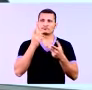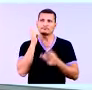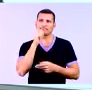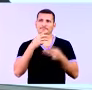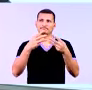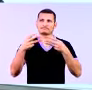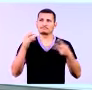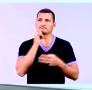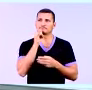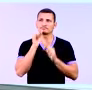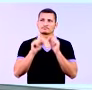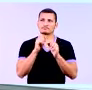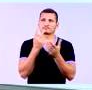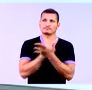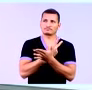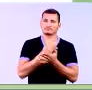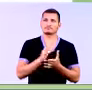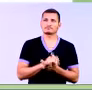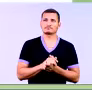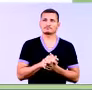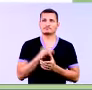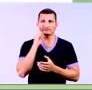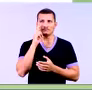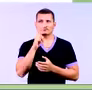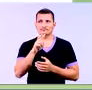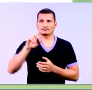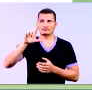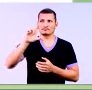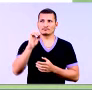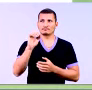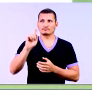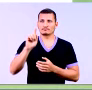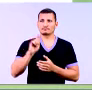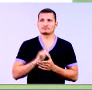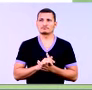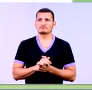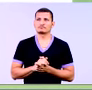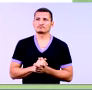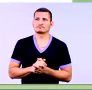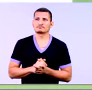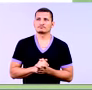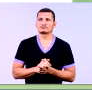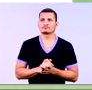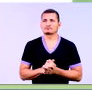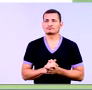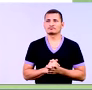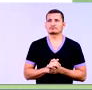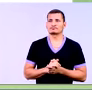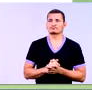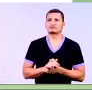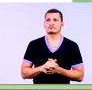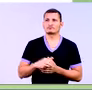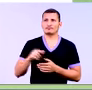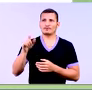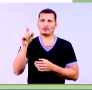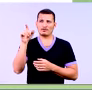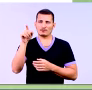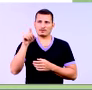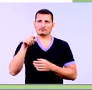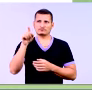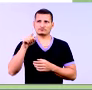que aconteceria nesse momento? Então observe no log. Veja, essas operações aqui,